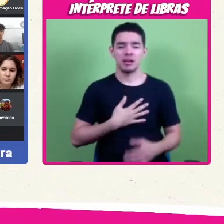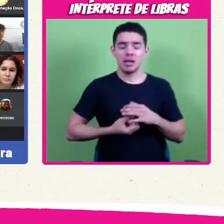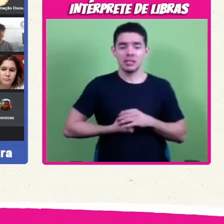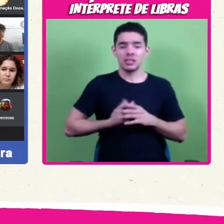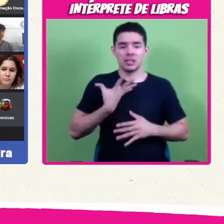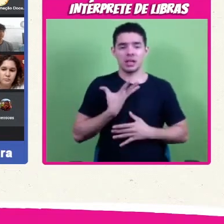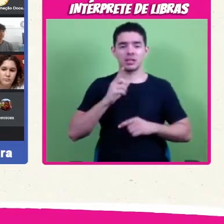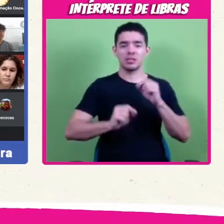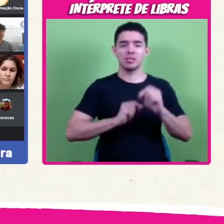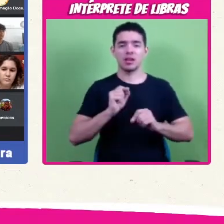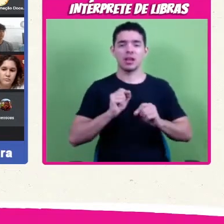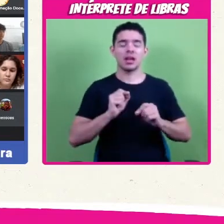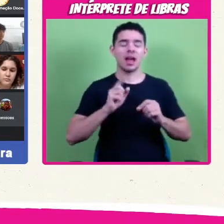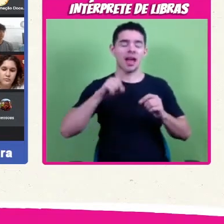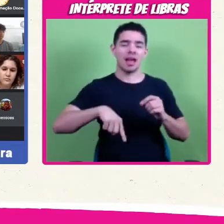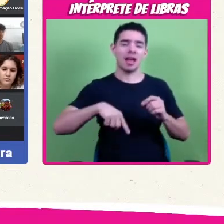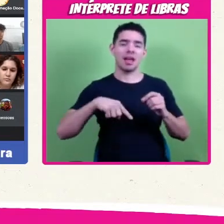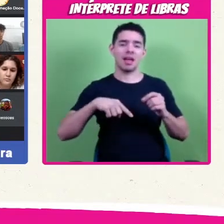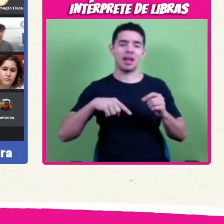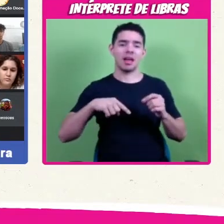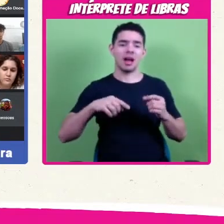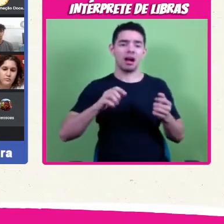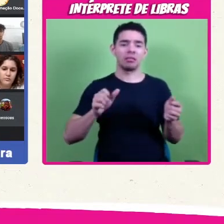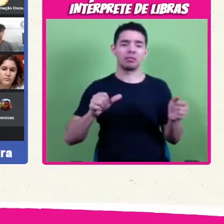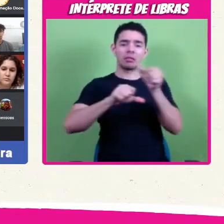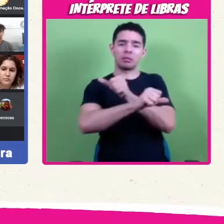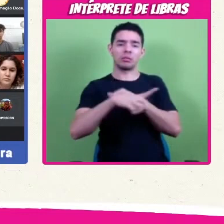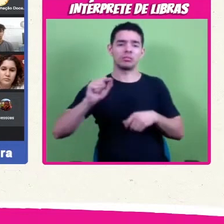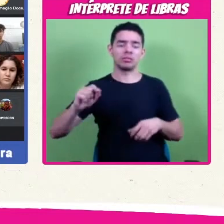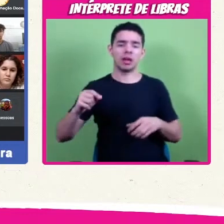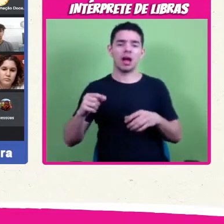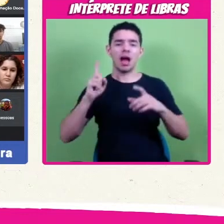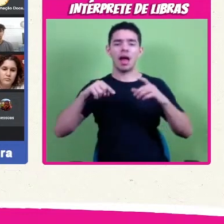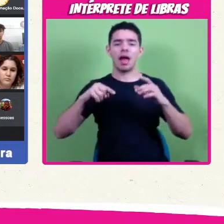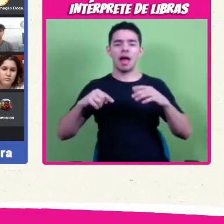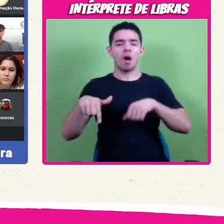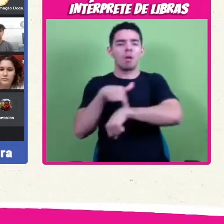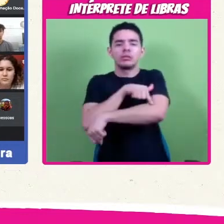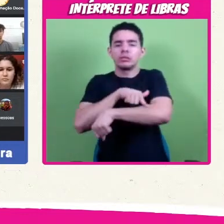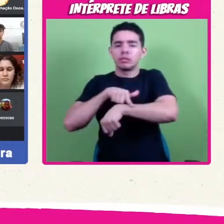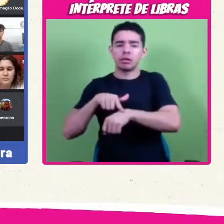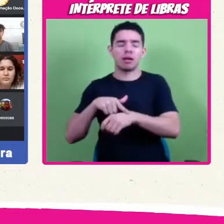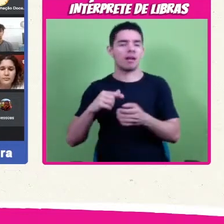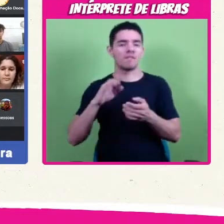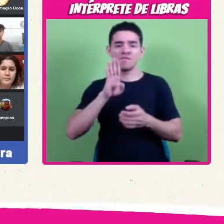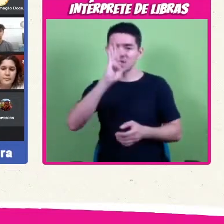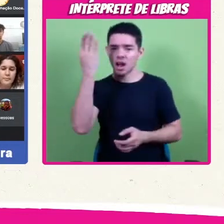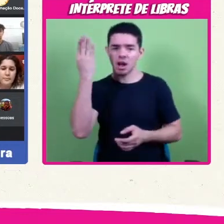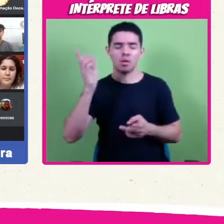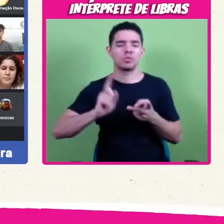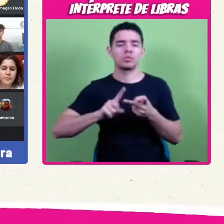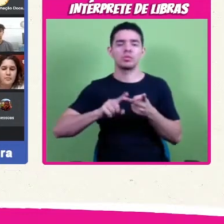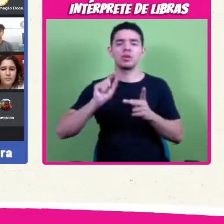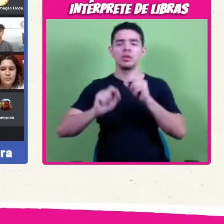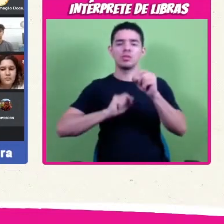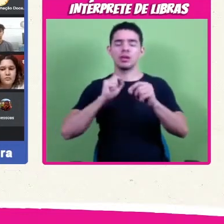troco, muitas vezes, de um conservadorismo frajuto, de um conservadorismo falso, de uma colocação de um